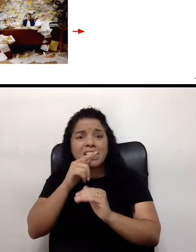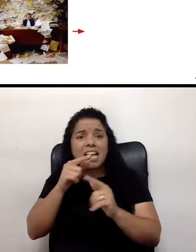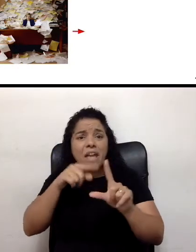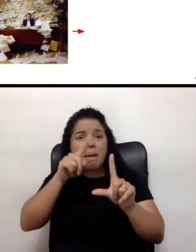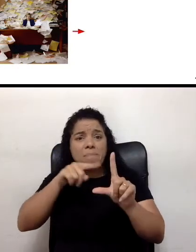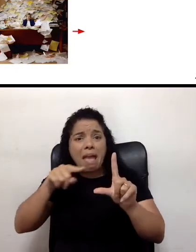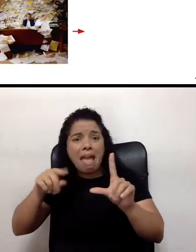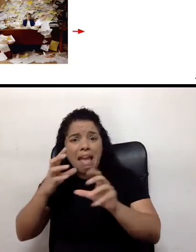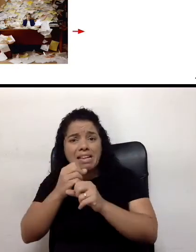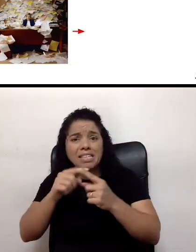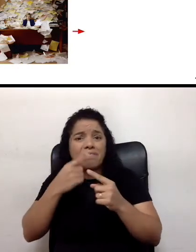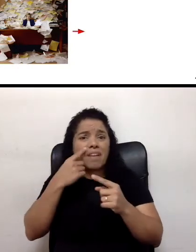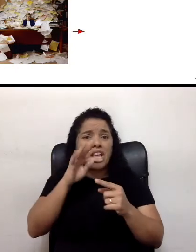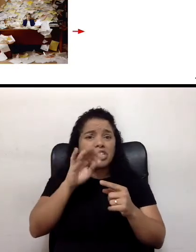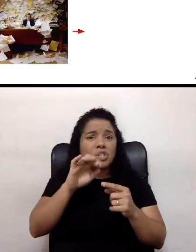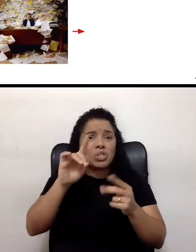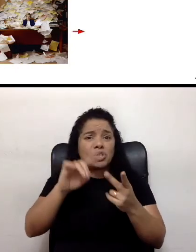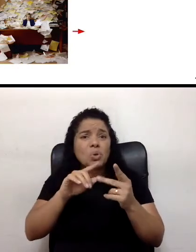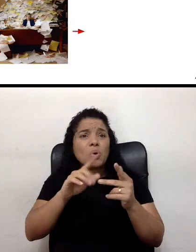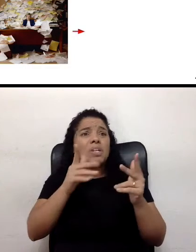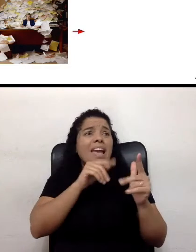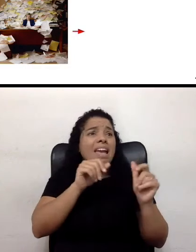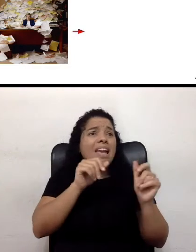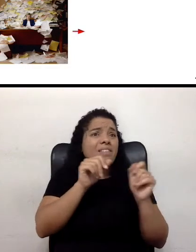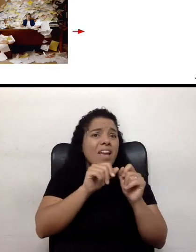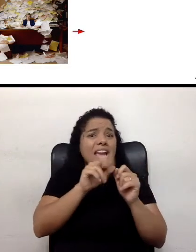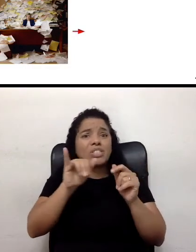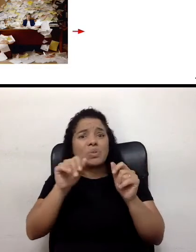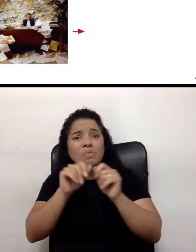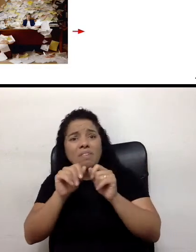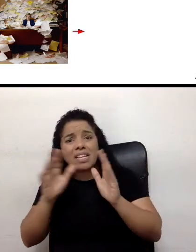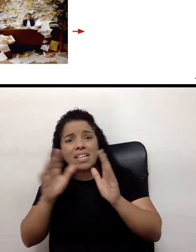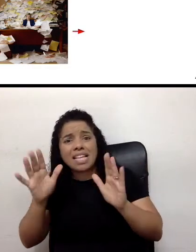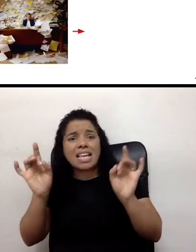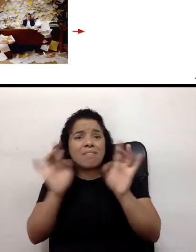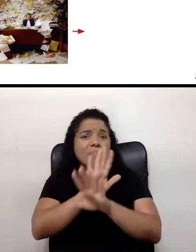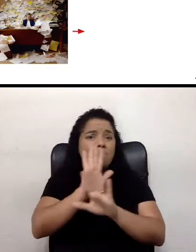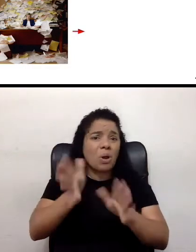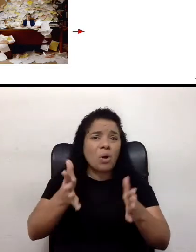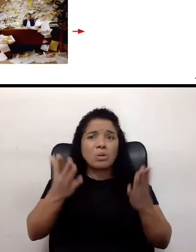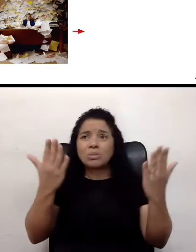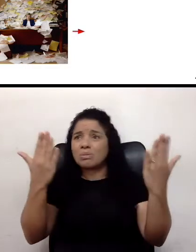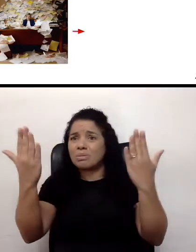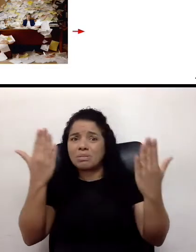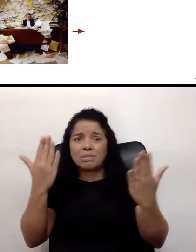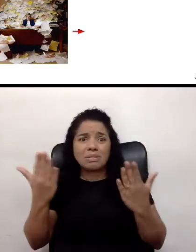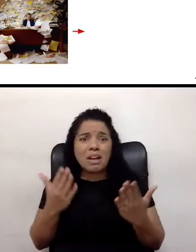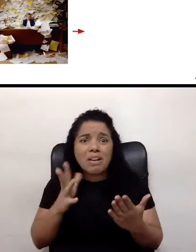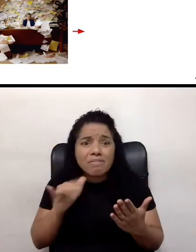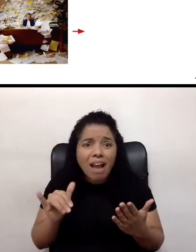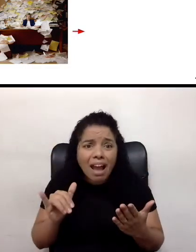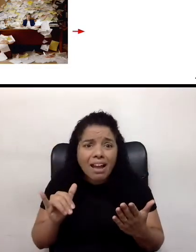verificando to do e feito, a fazer e feito. A gente vai continuar com